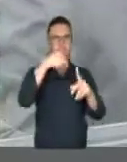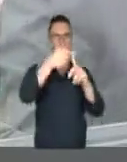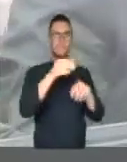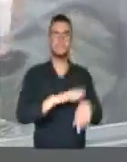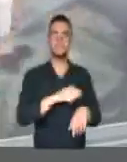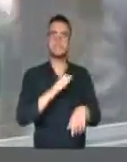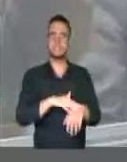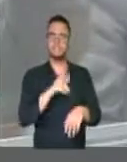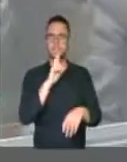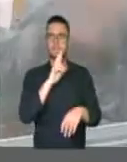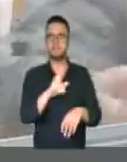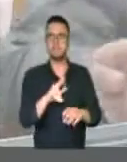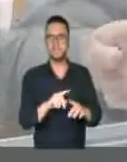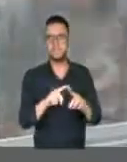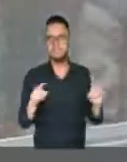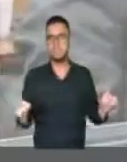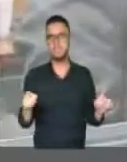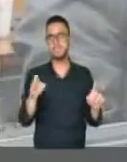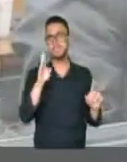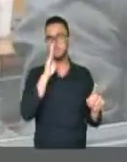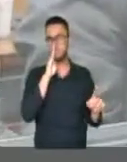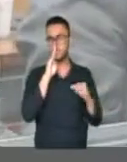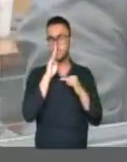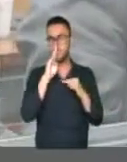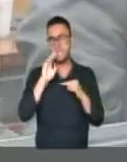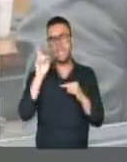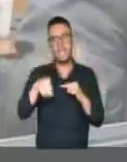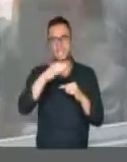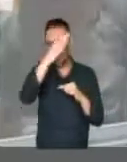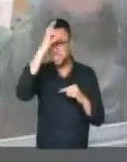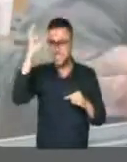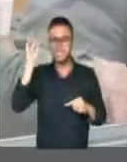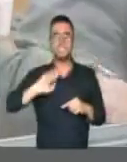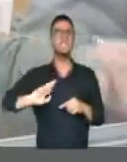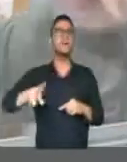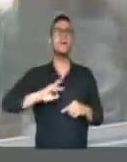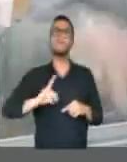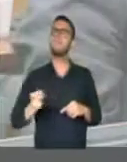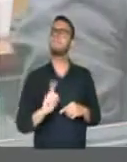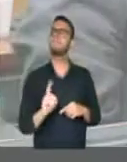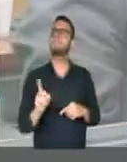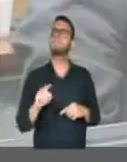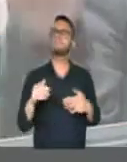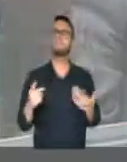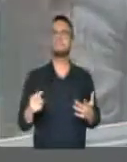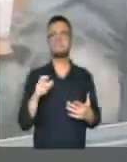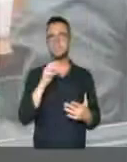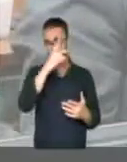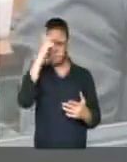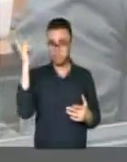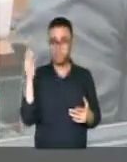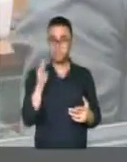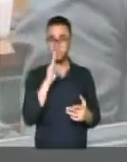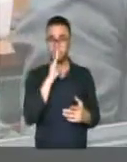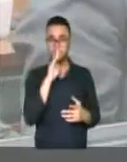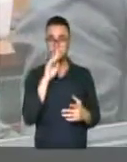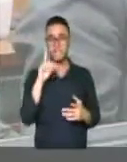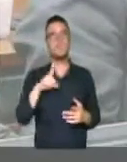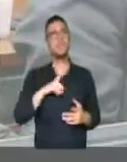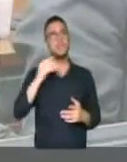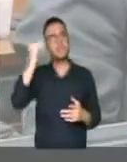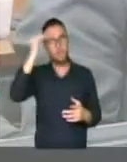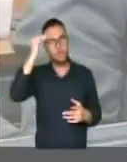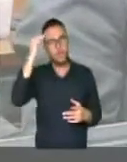respondê-las. E quem se cala não é inocente. Quem se cala tem culpa e tem medo de se